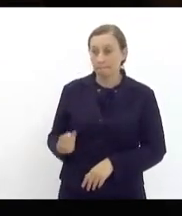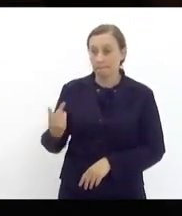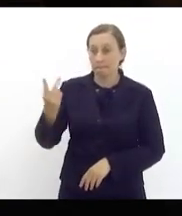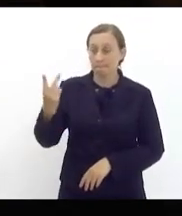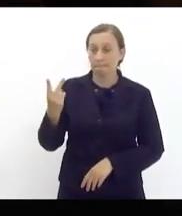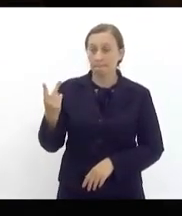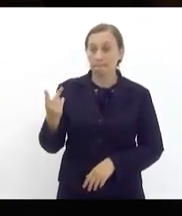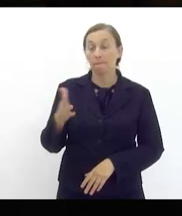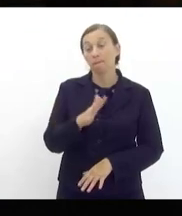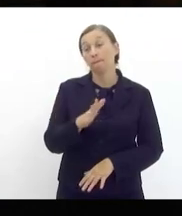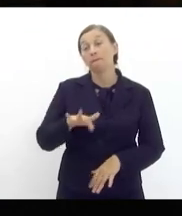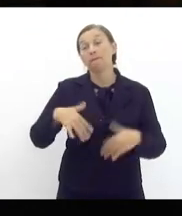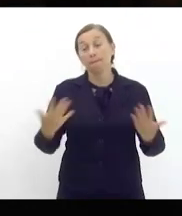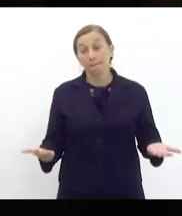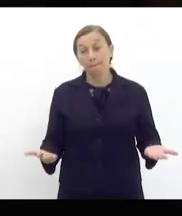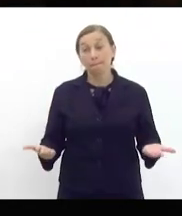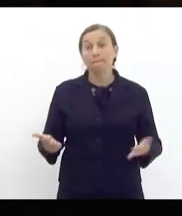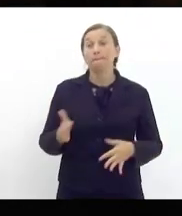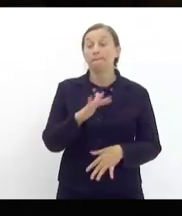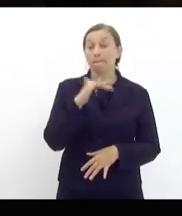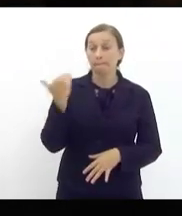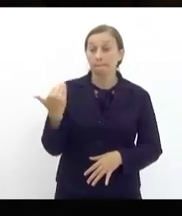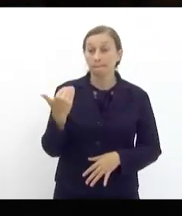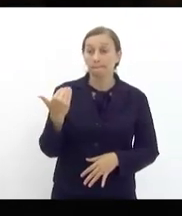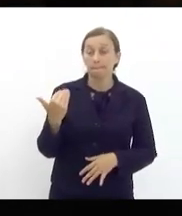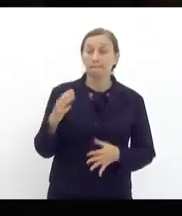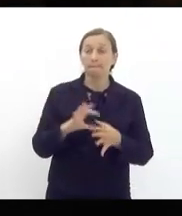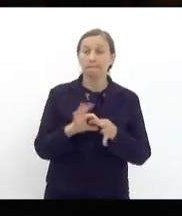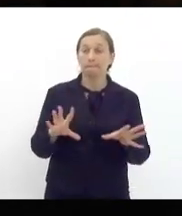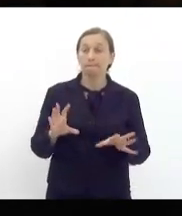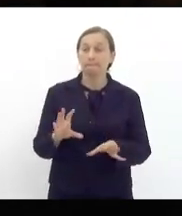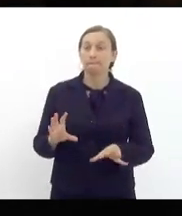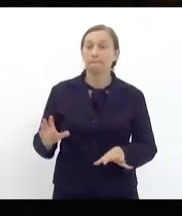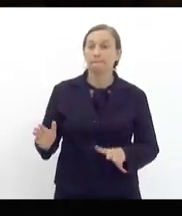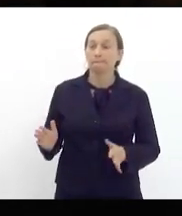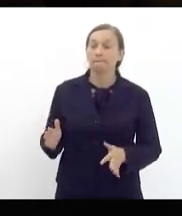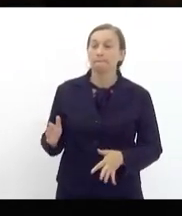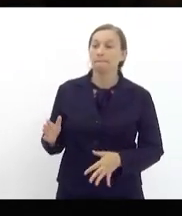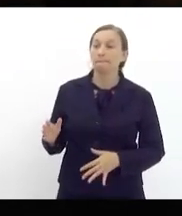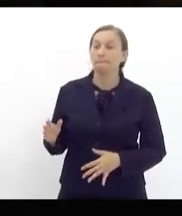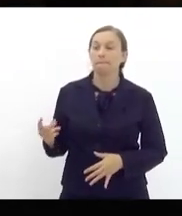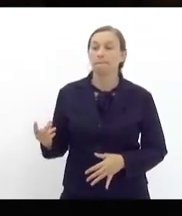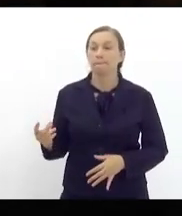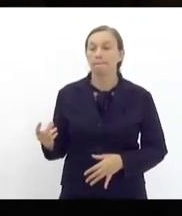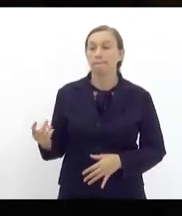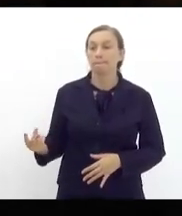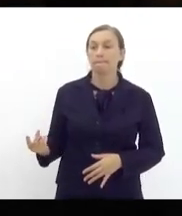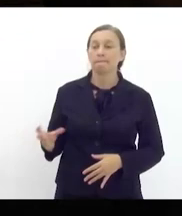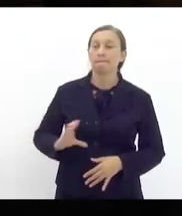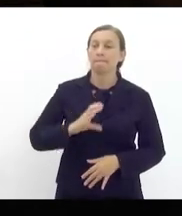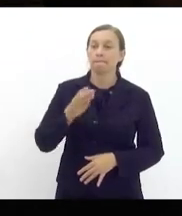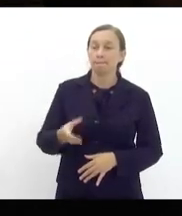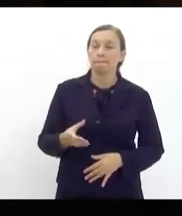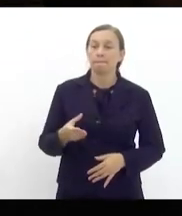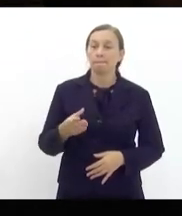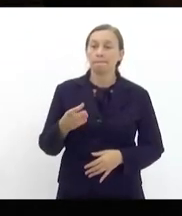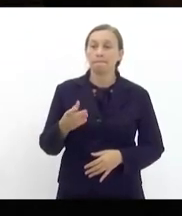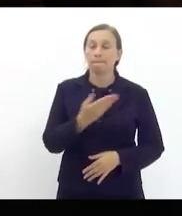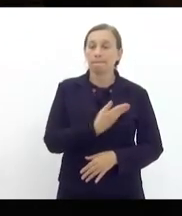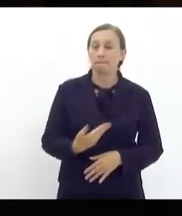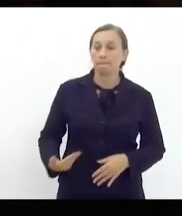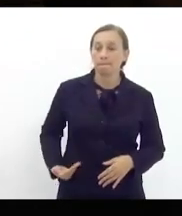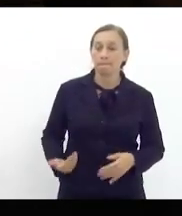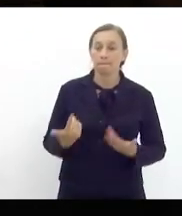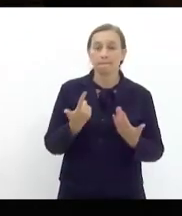policial deixou de ser herói e a sua família vai viver na miséria porque o governador não quer pagar a grã é sobre